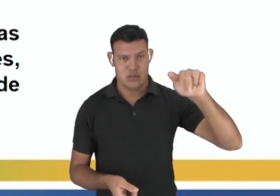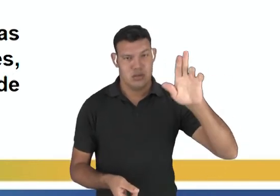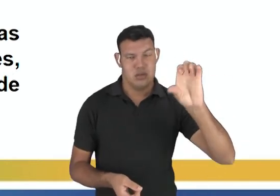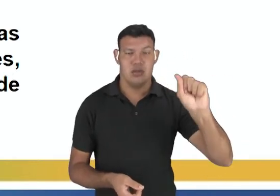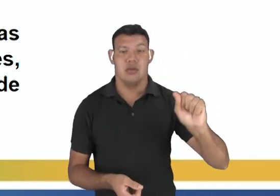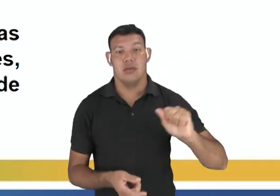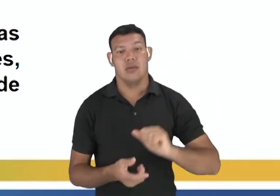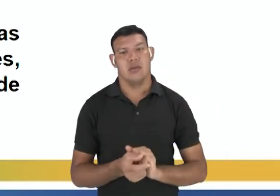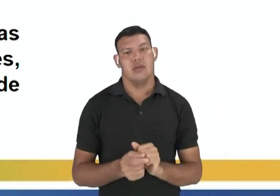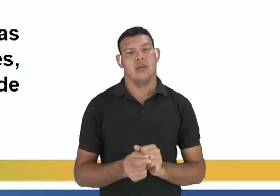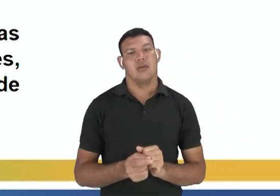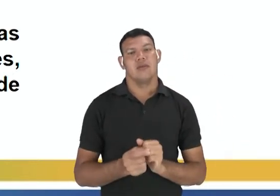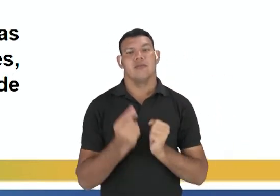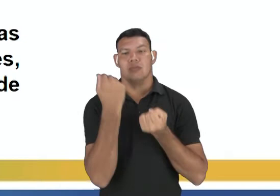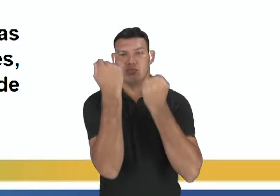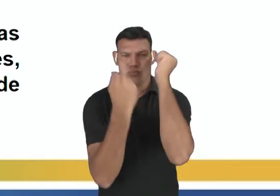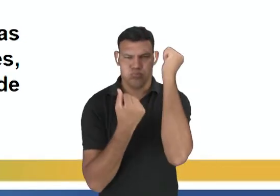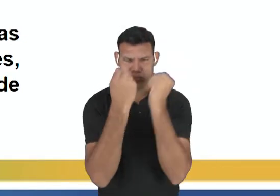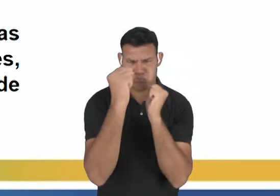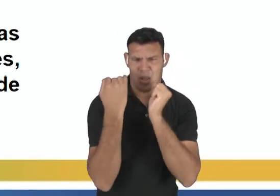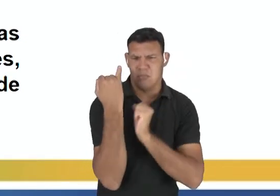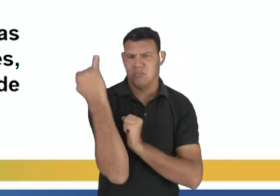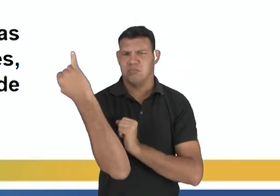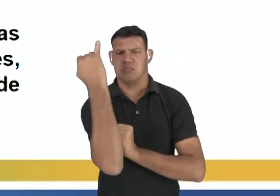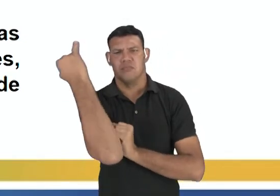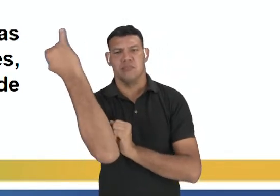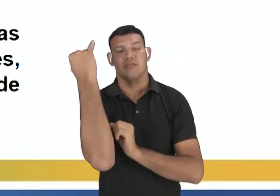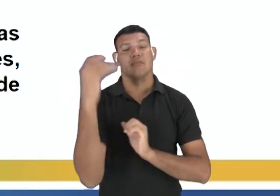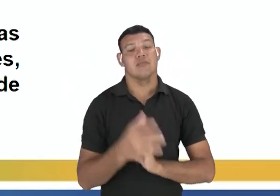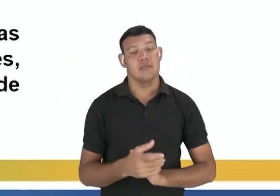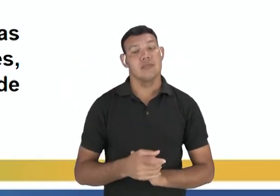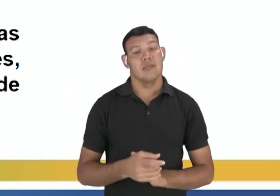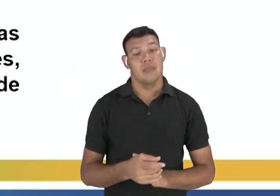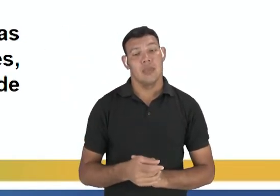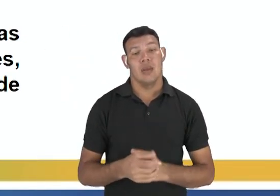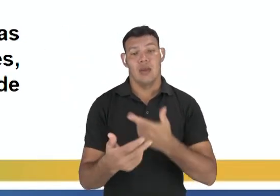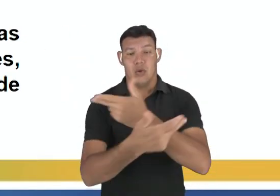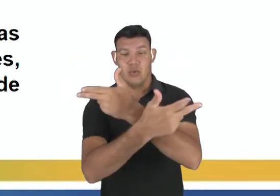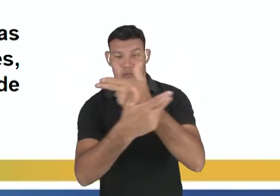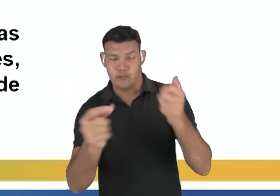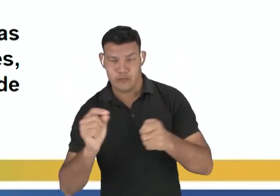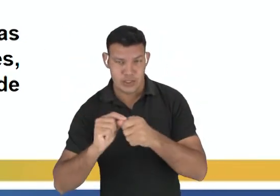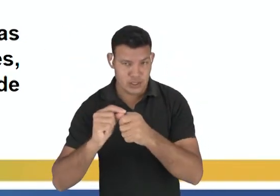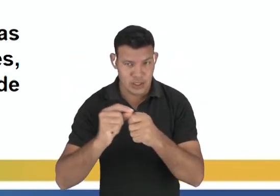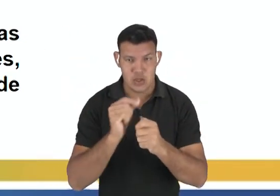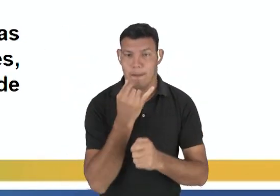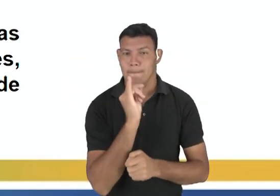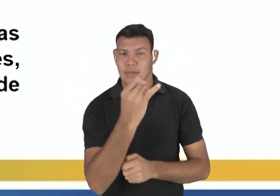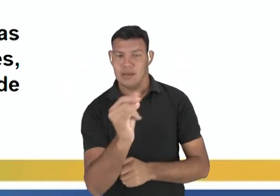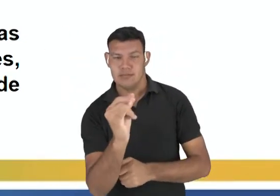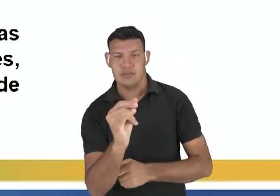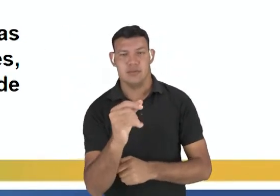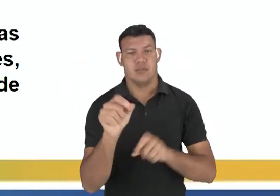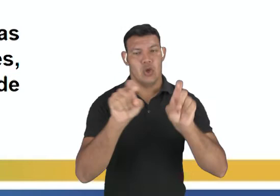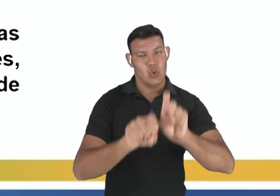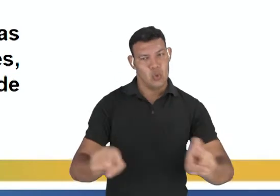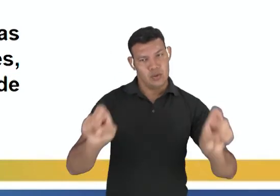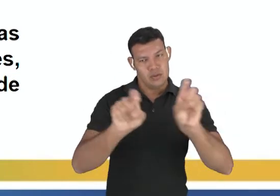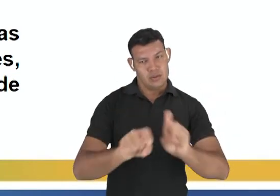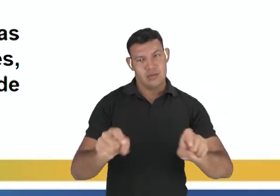indústrias mais importantes localizadas nessa área são as montadoras de aparelhos eletrônicos, como computadores,